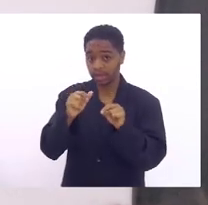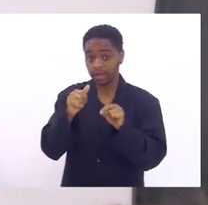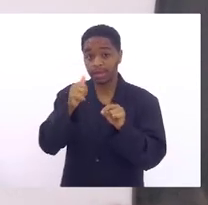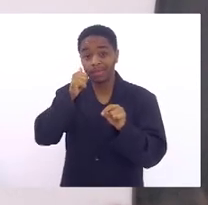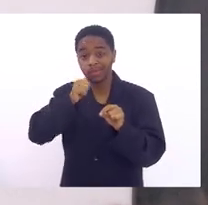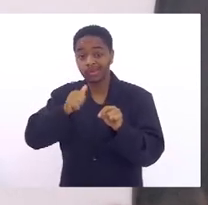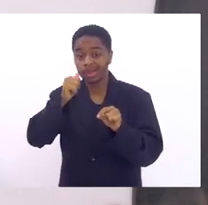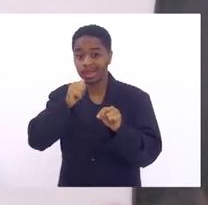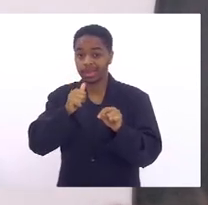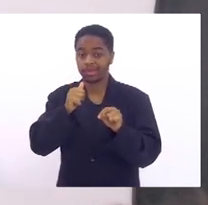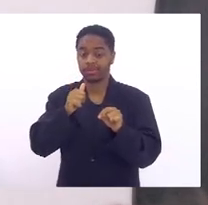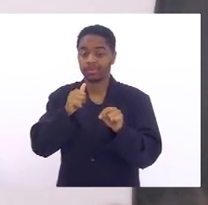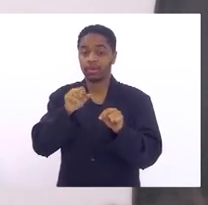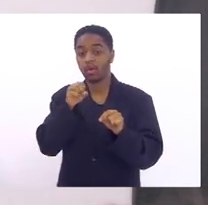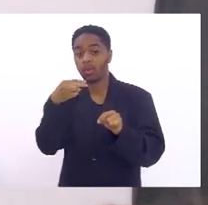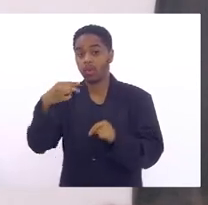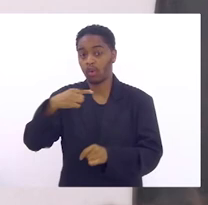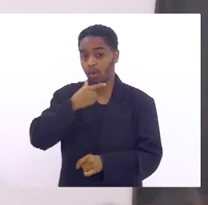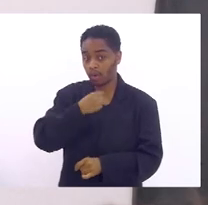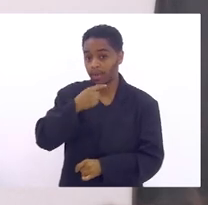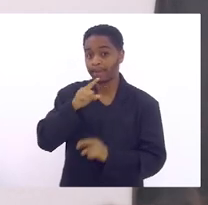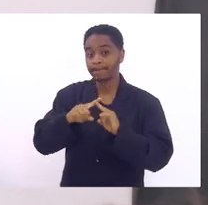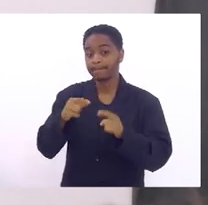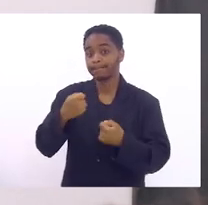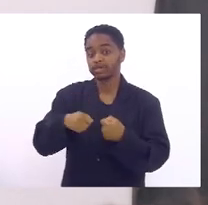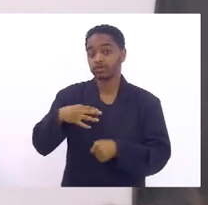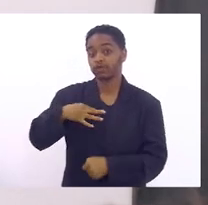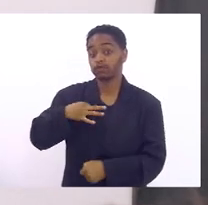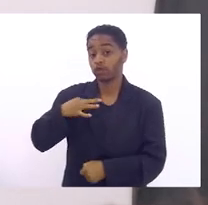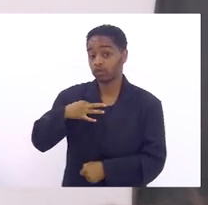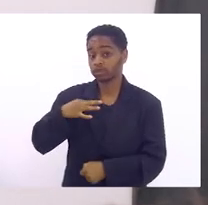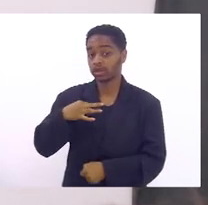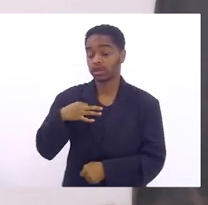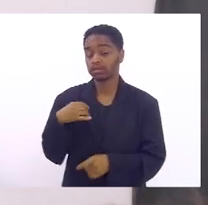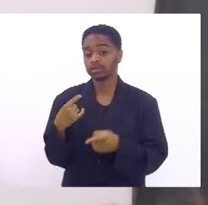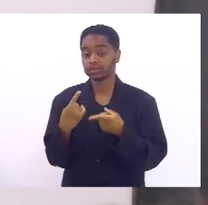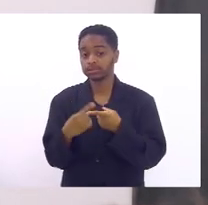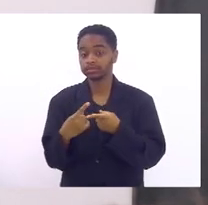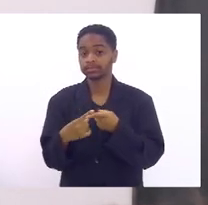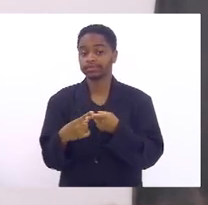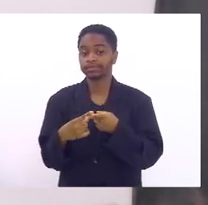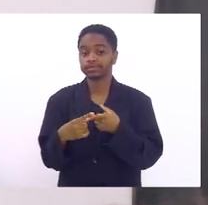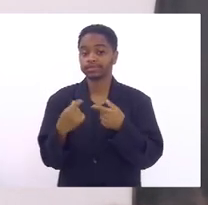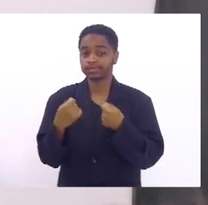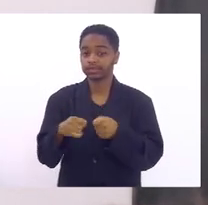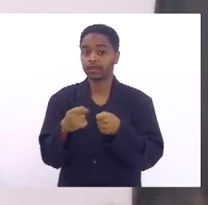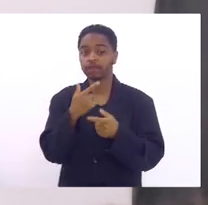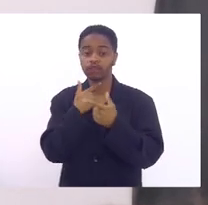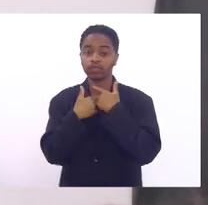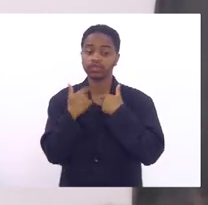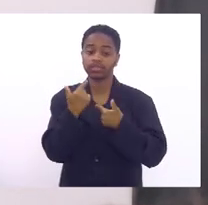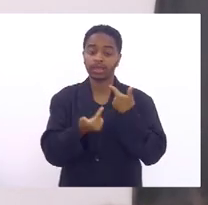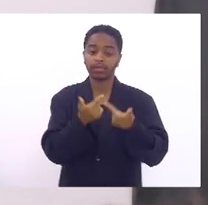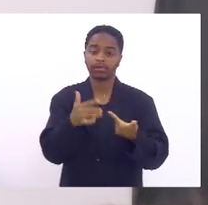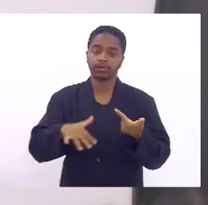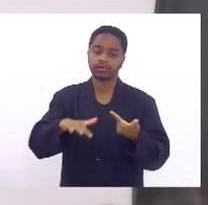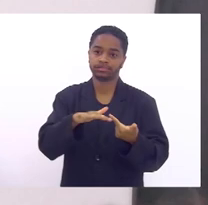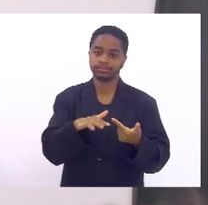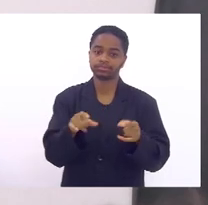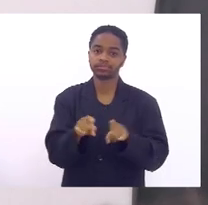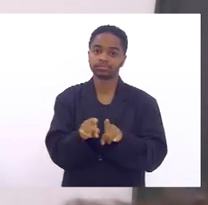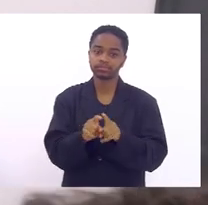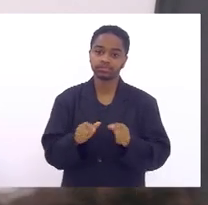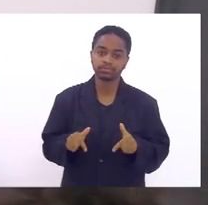sejam voluntários que eles tenham isso e essa voluntariedade em trabalhar com esse tipo de serviço eles